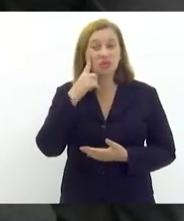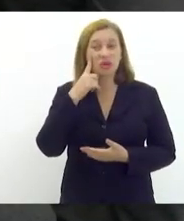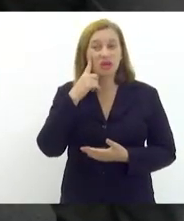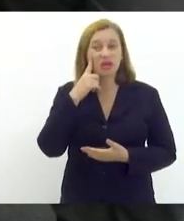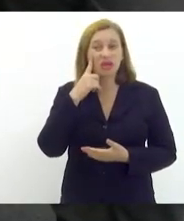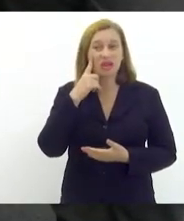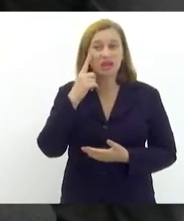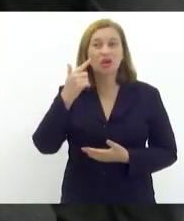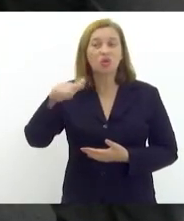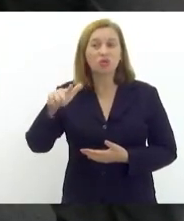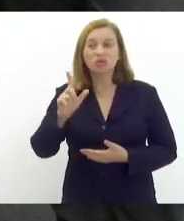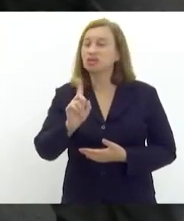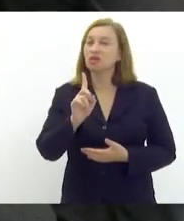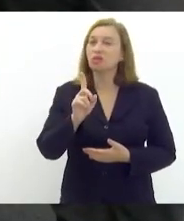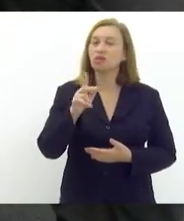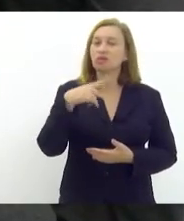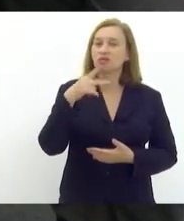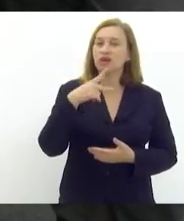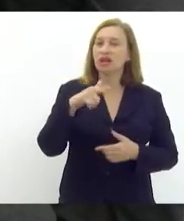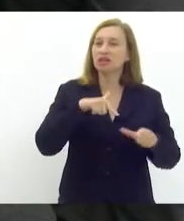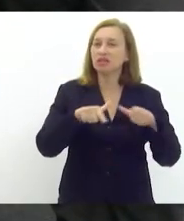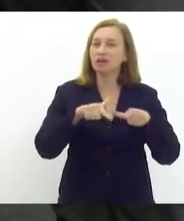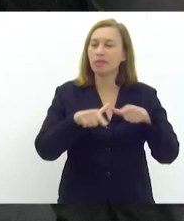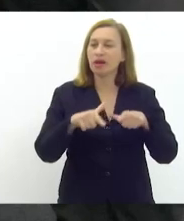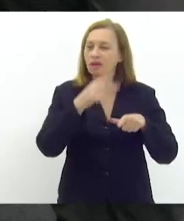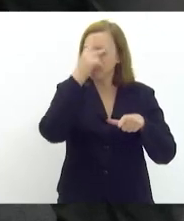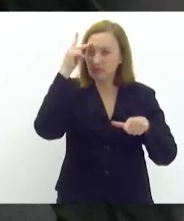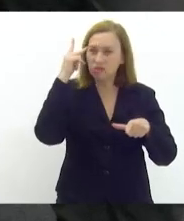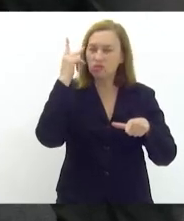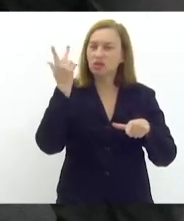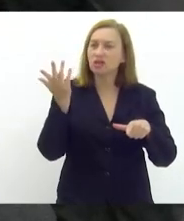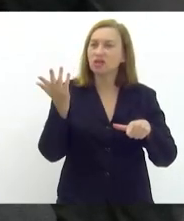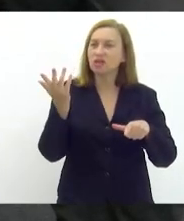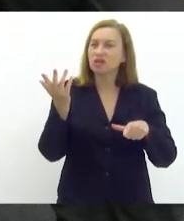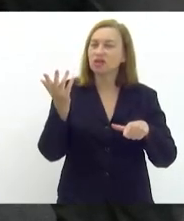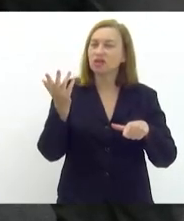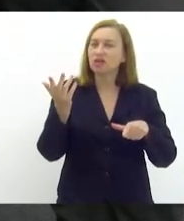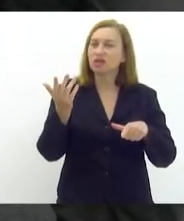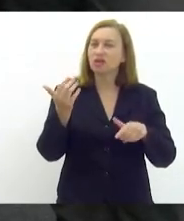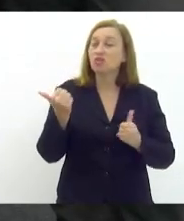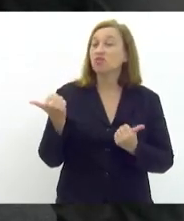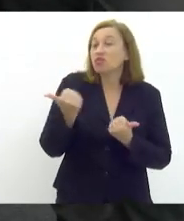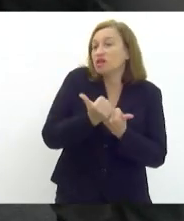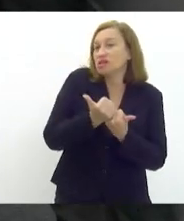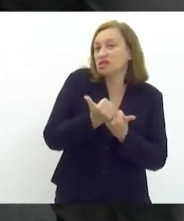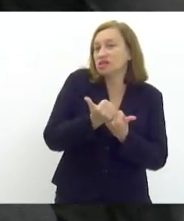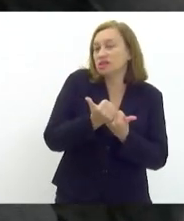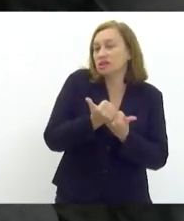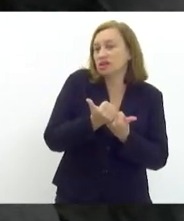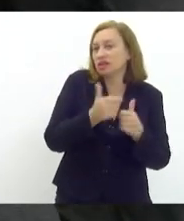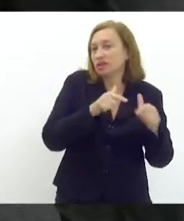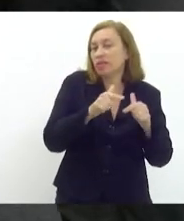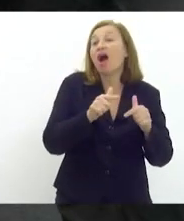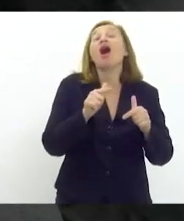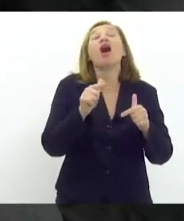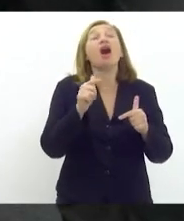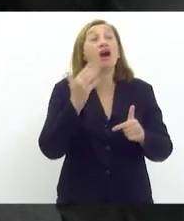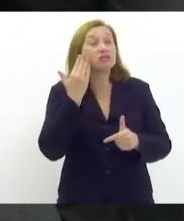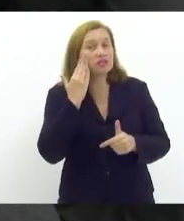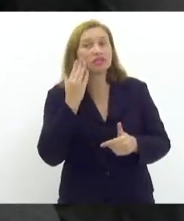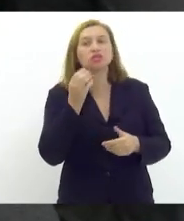que geralmente quando se fala em exercício alguém que tá por exemplo um vício que tá em exercício Mas tudo